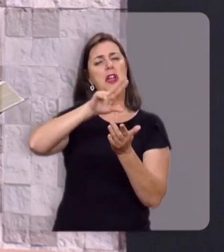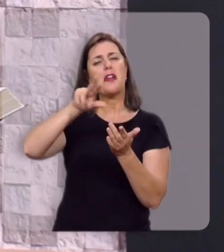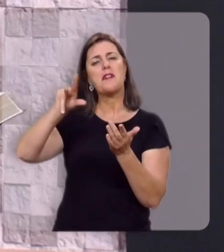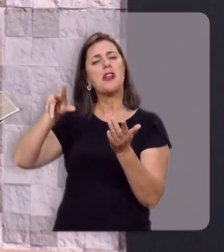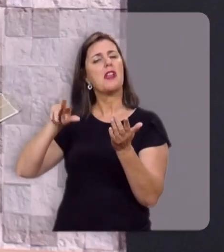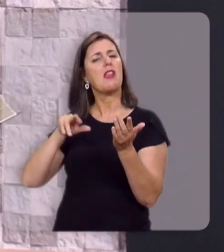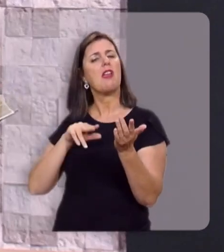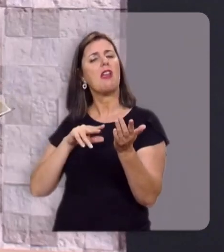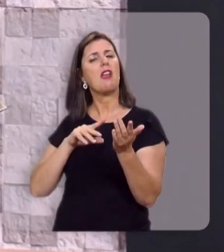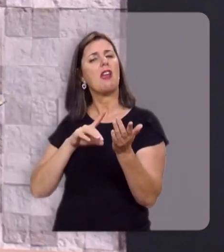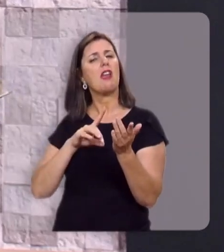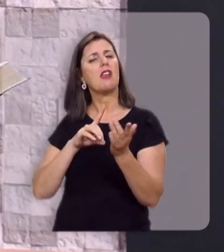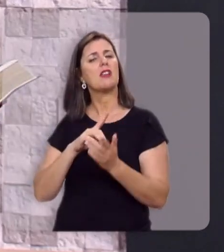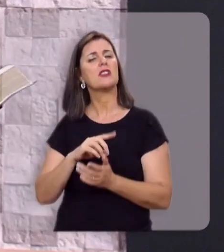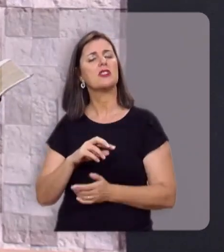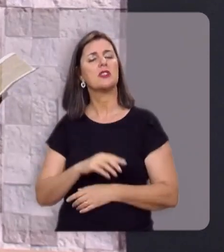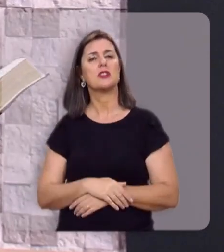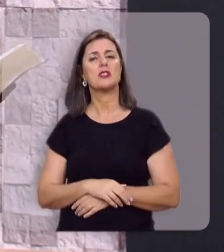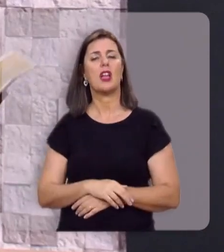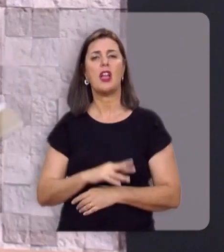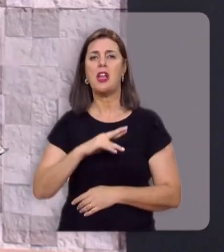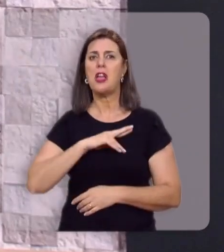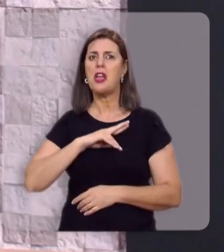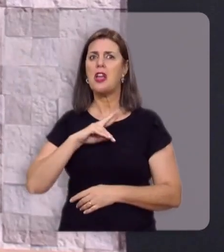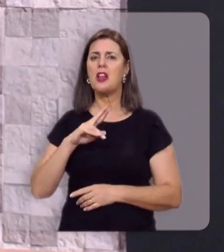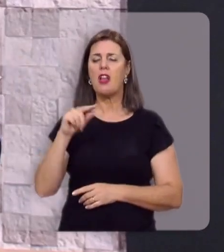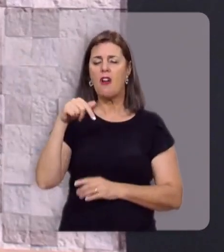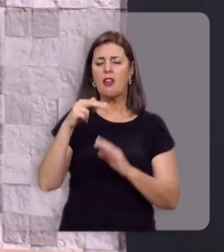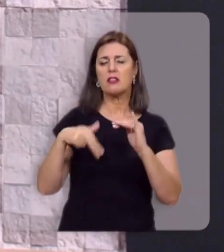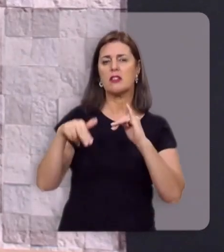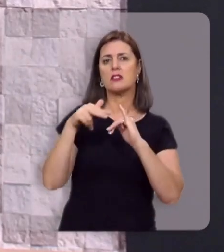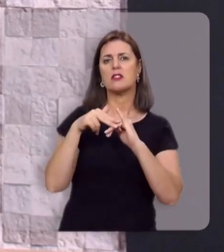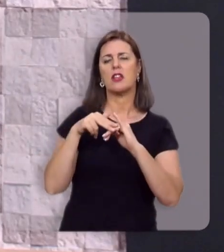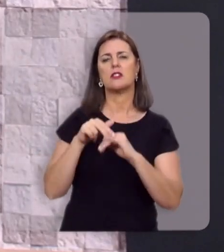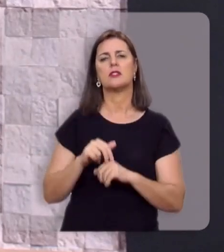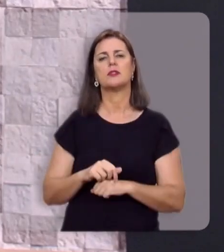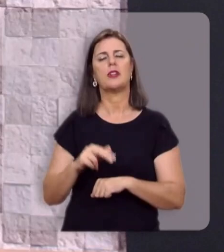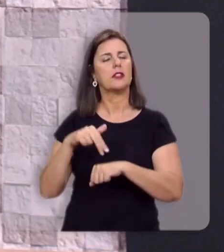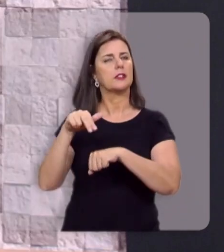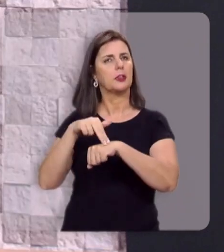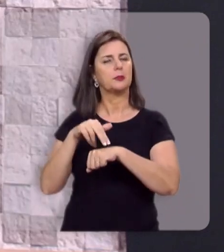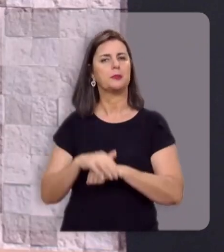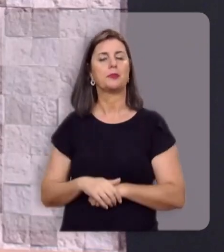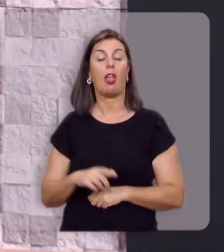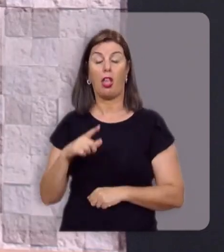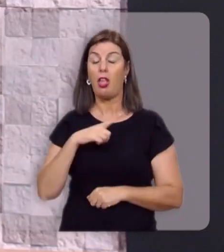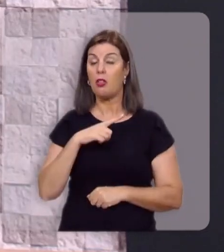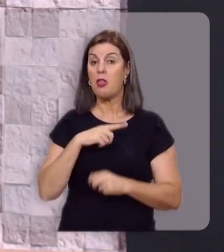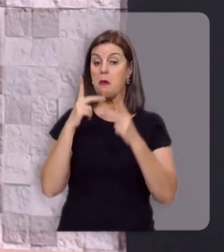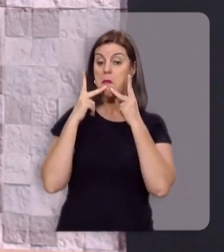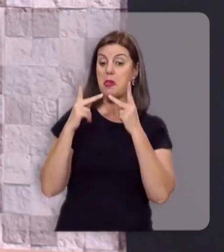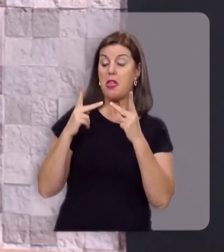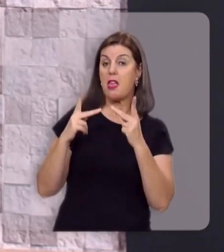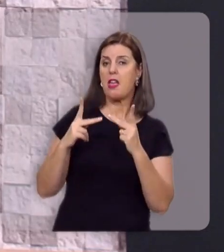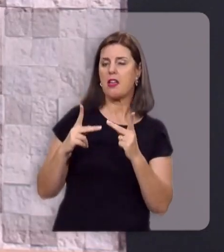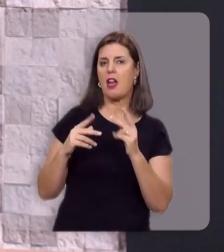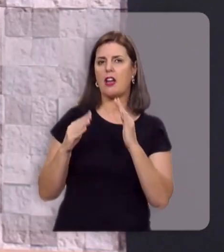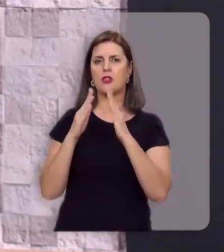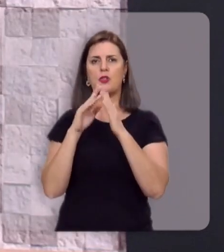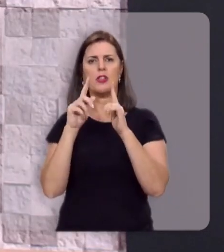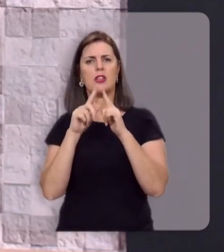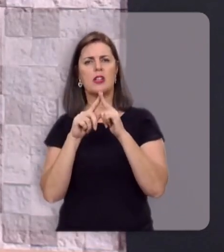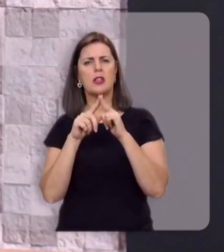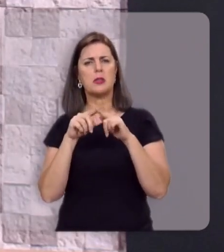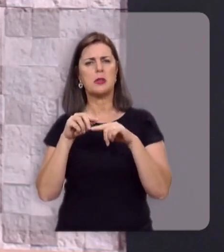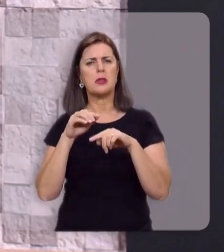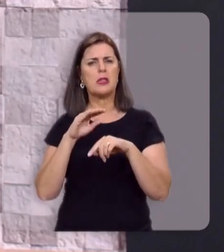mais diversas denominações evangélicas desta nação. Tenho pregado em igrejas que eu chamo